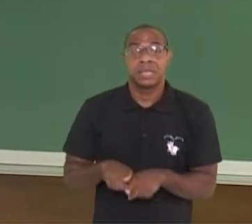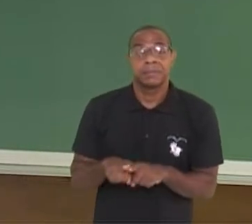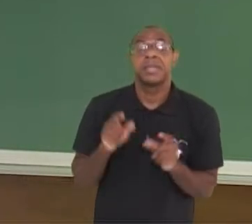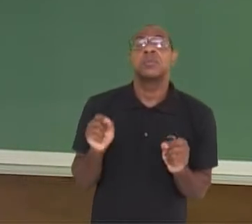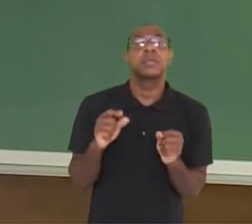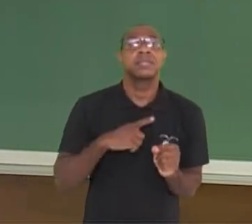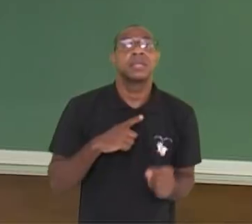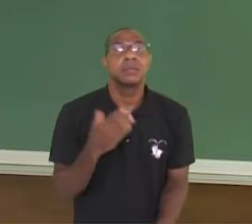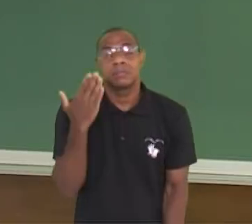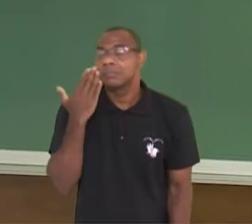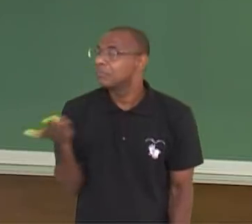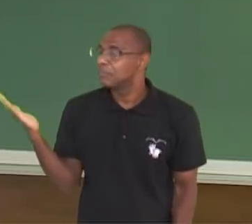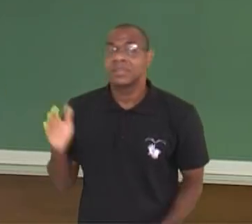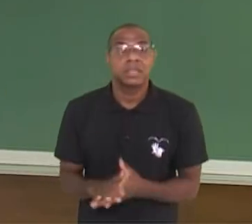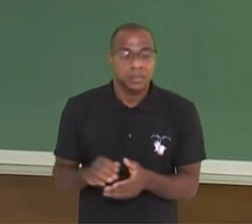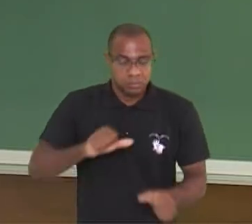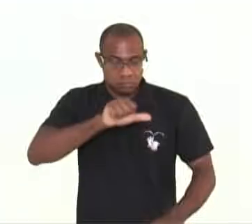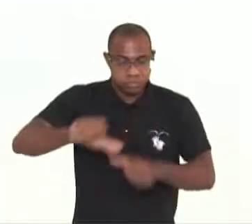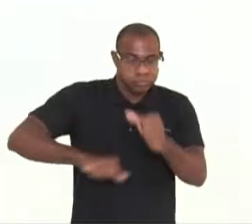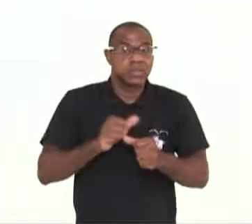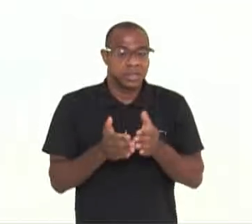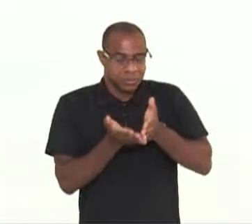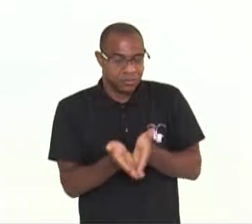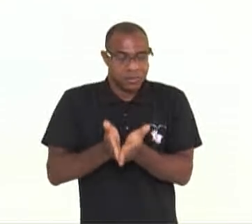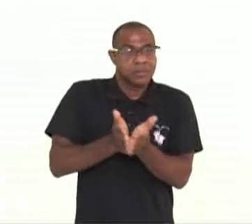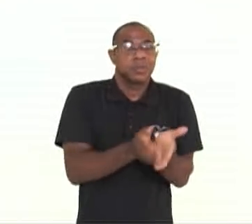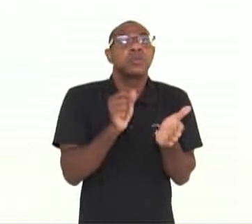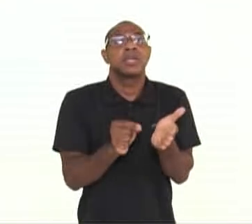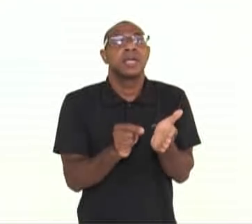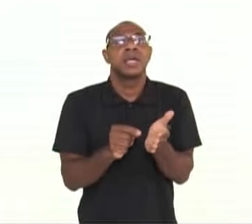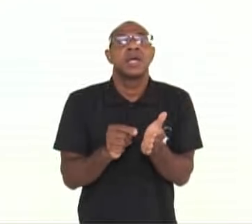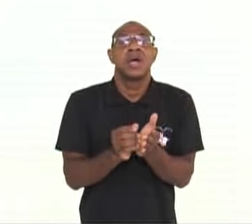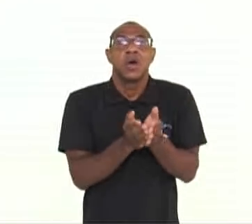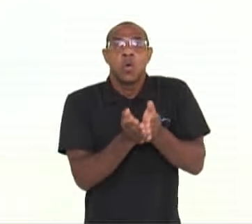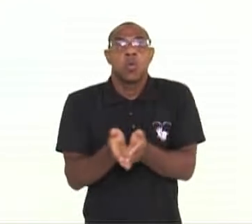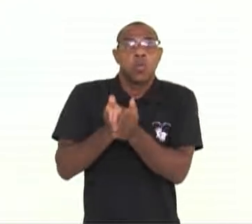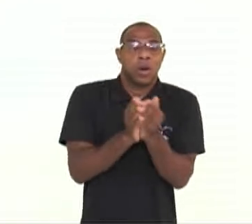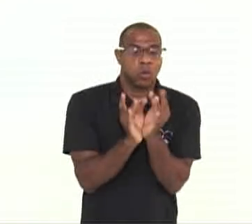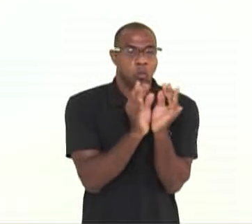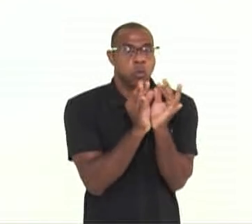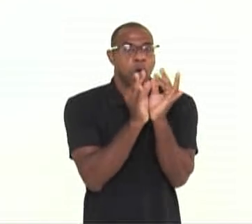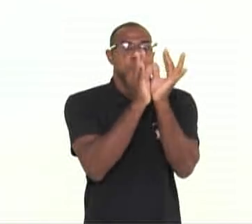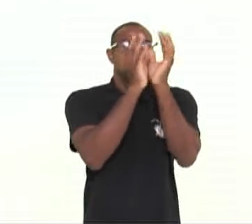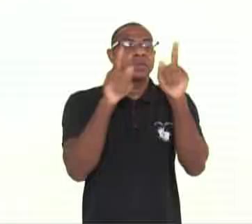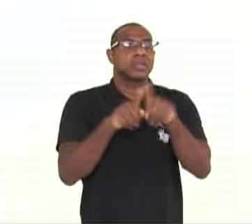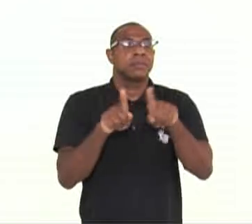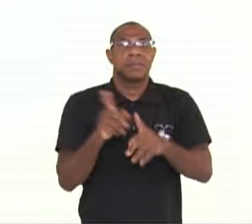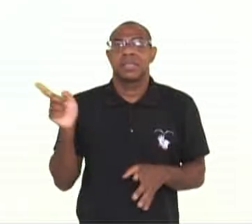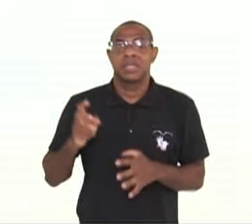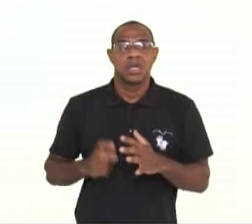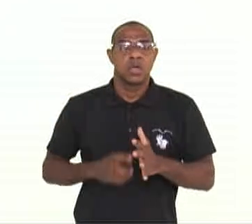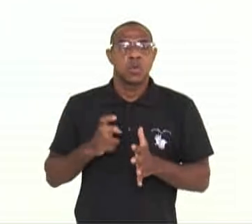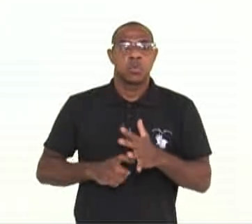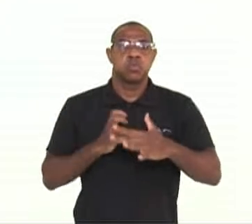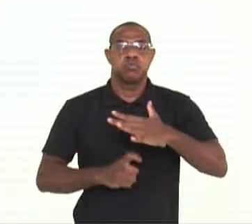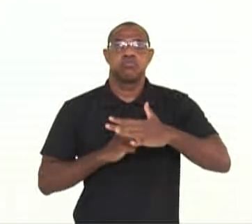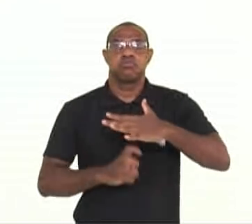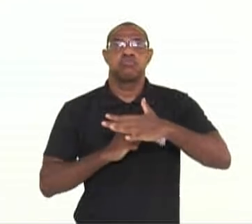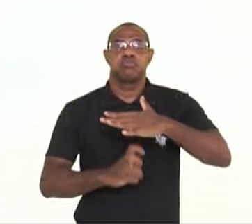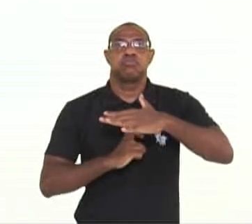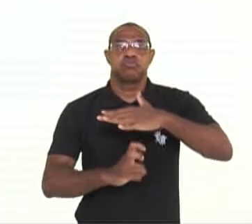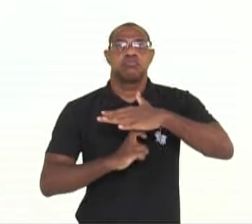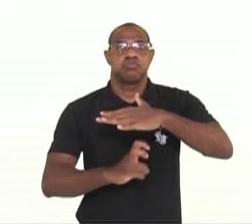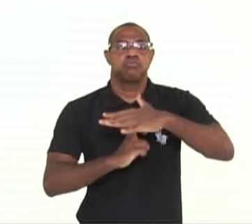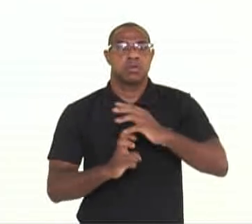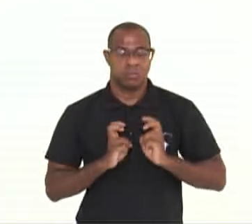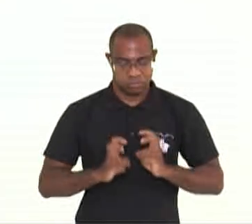temos aqui aquilo que a gente falou que modificou os transportes. O barco a vapor e a locomotiva a vapor. O